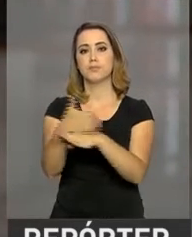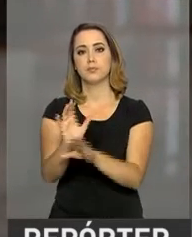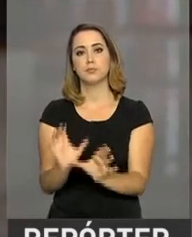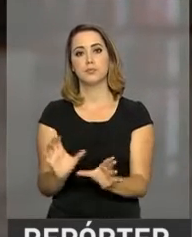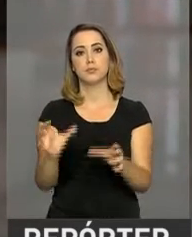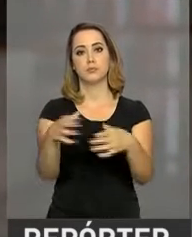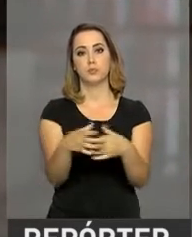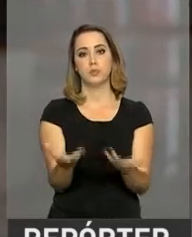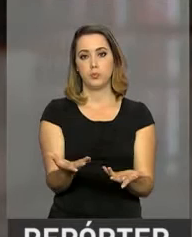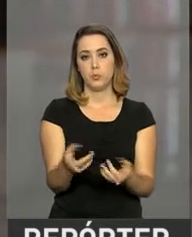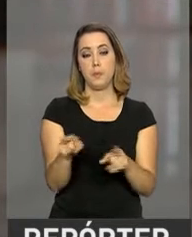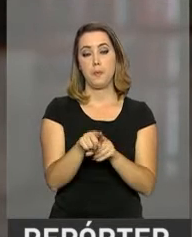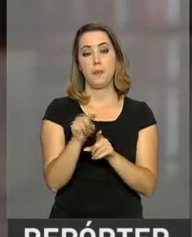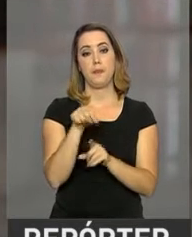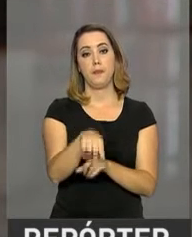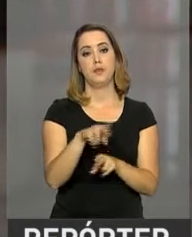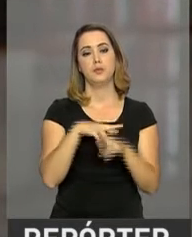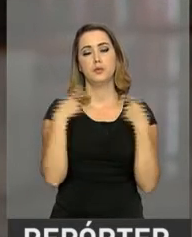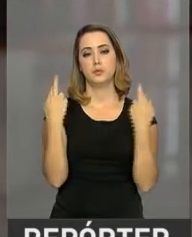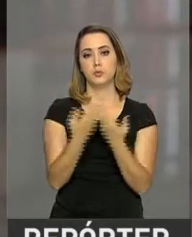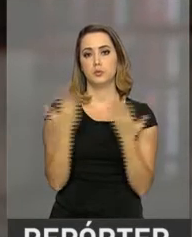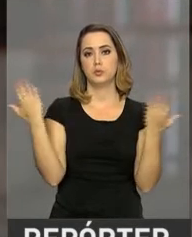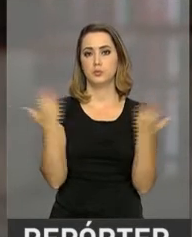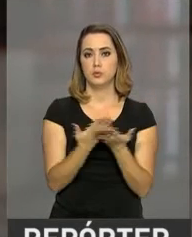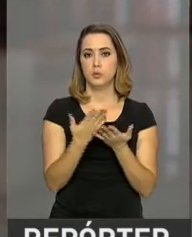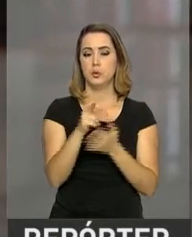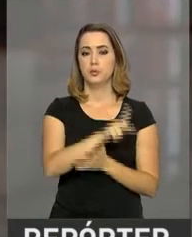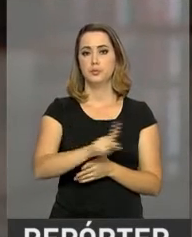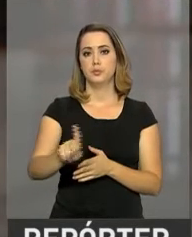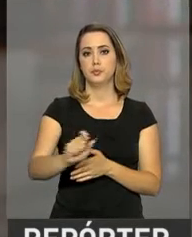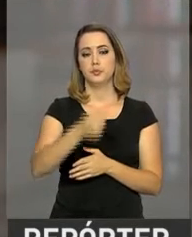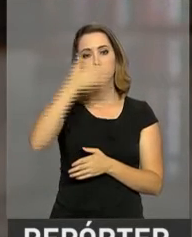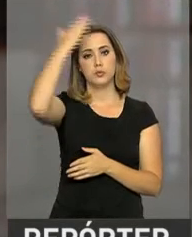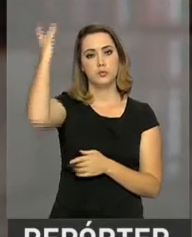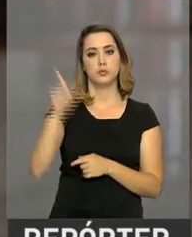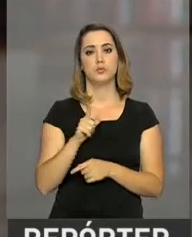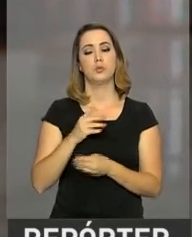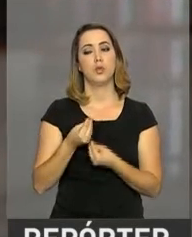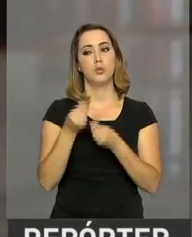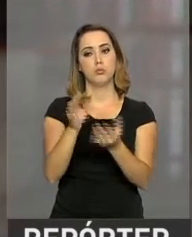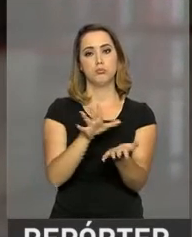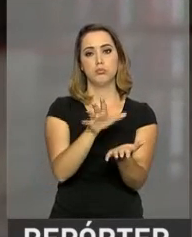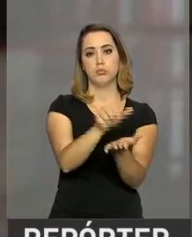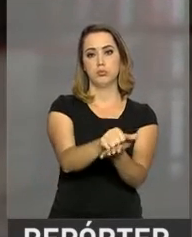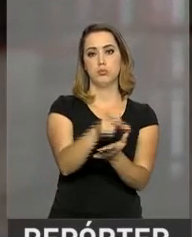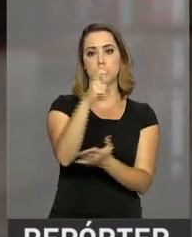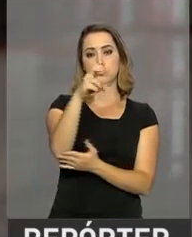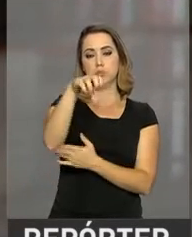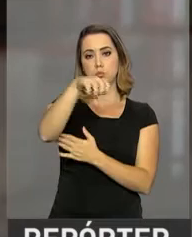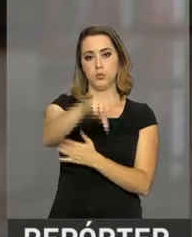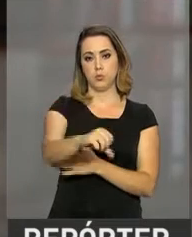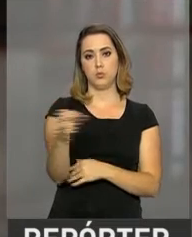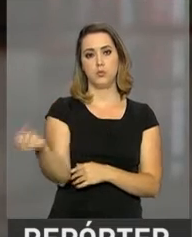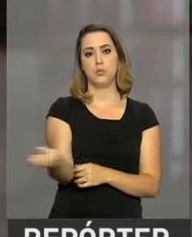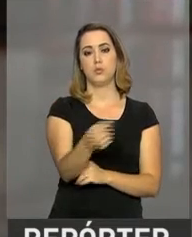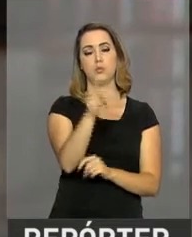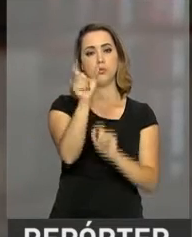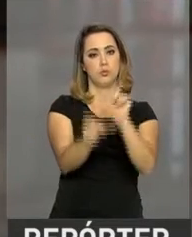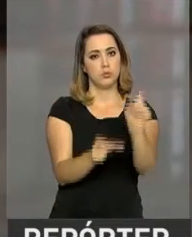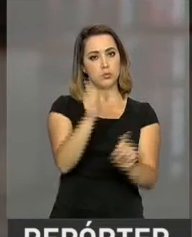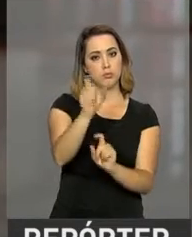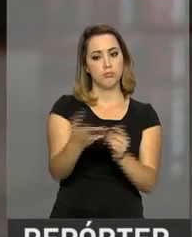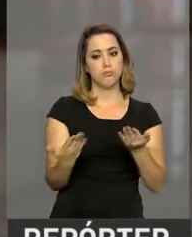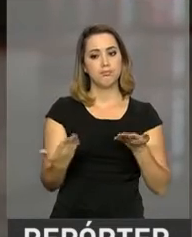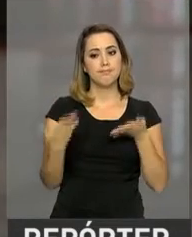civil nesta reunião de hoje o presidente michel temer deu posse a 59 novos integrantes do conselhão